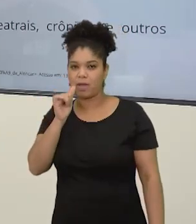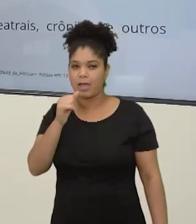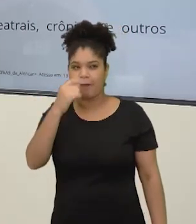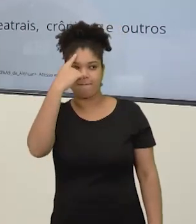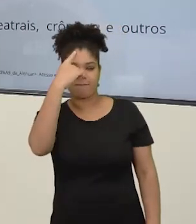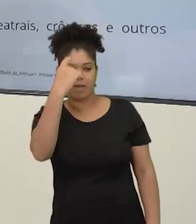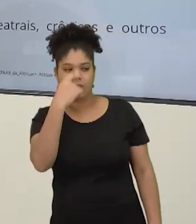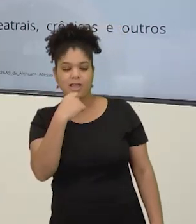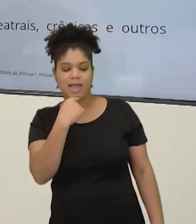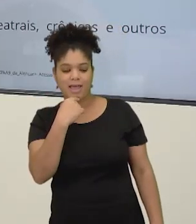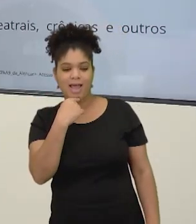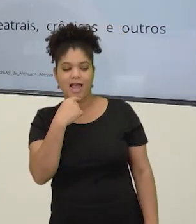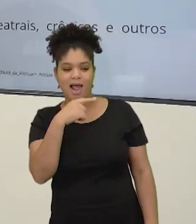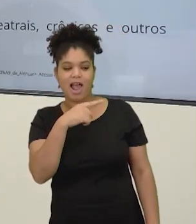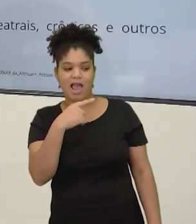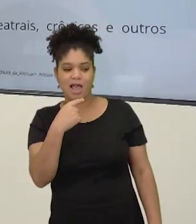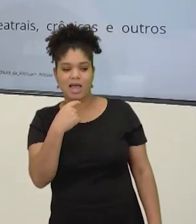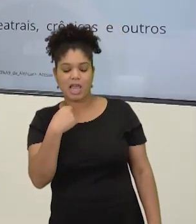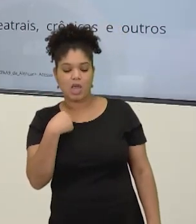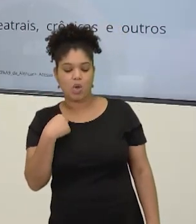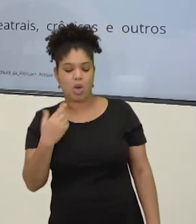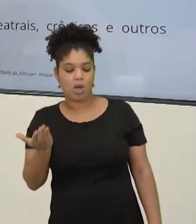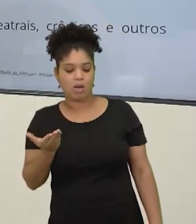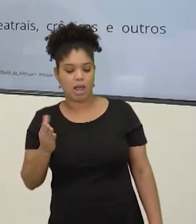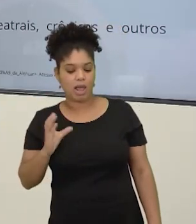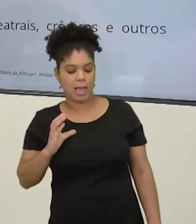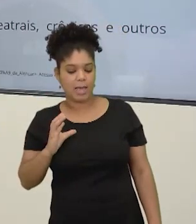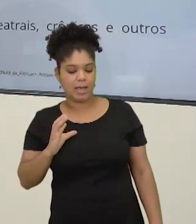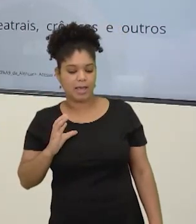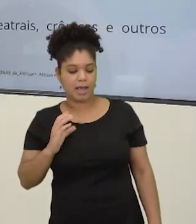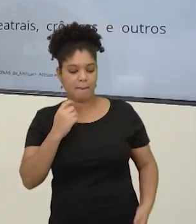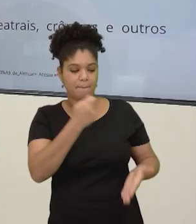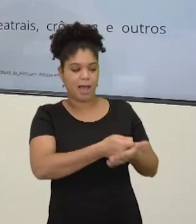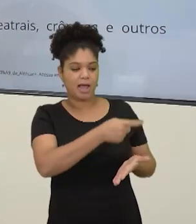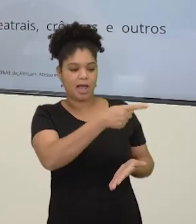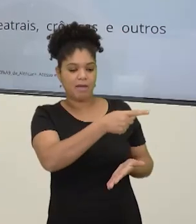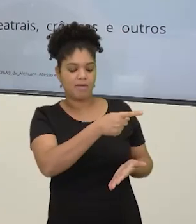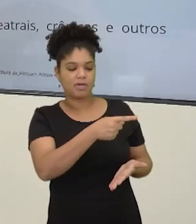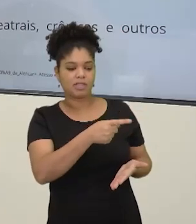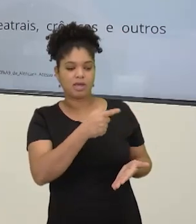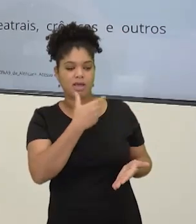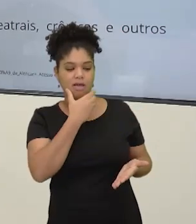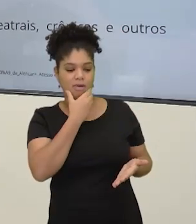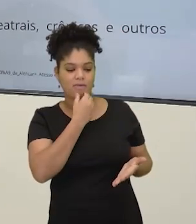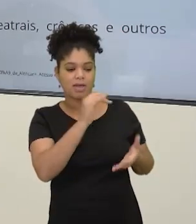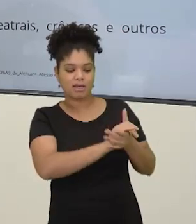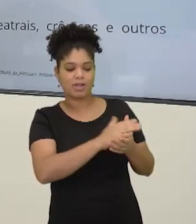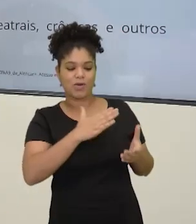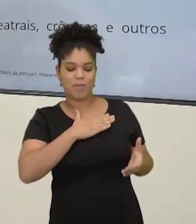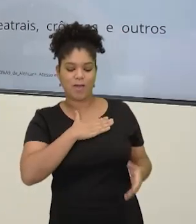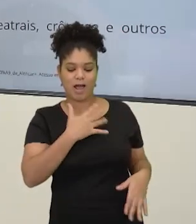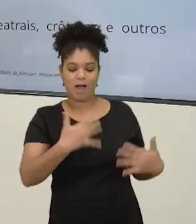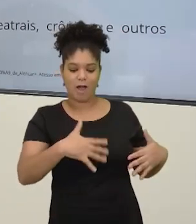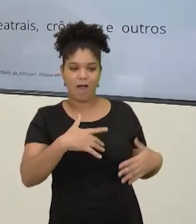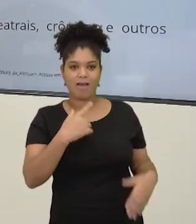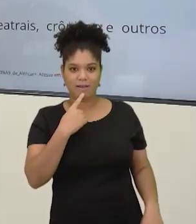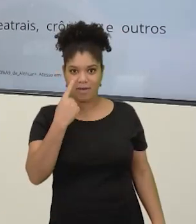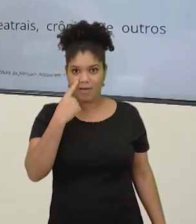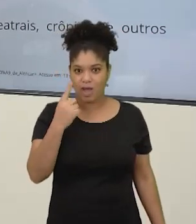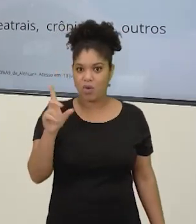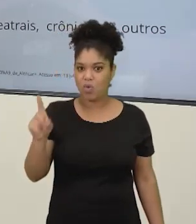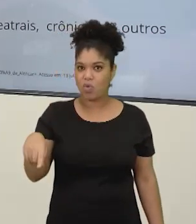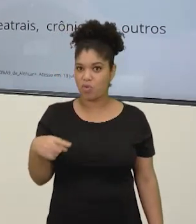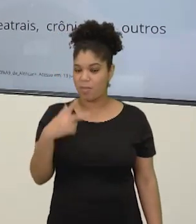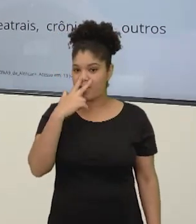pagando por esse namorado para casar com ela. Ele não sabe, depois ela vira a senhora dele. E, gente, isso aí é revolucionário. Você está pensando